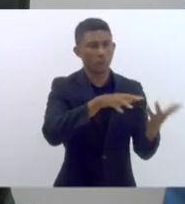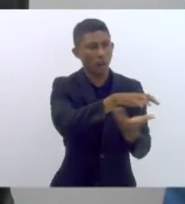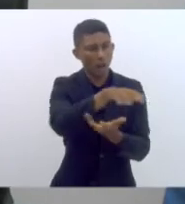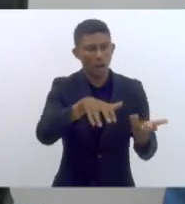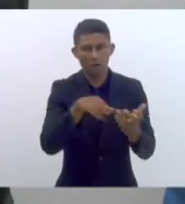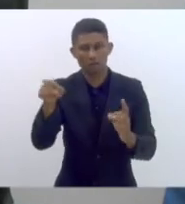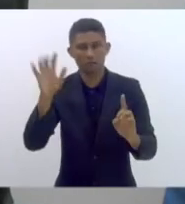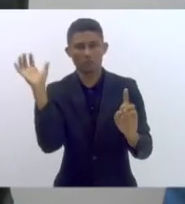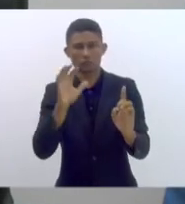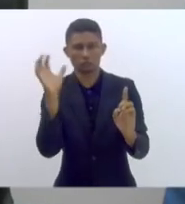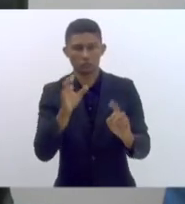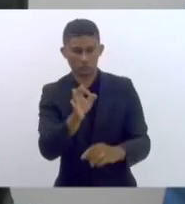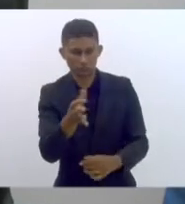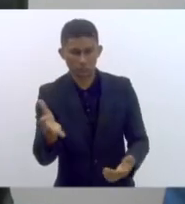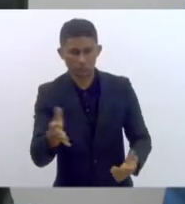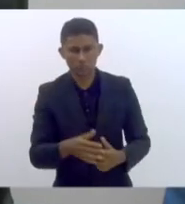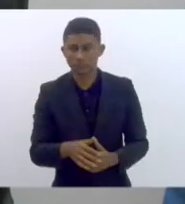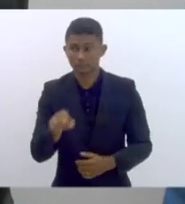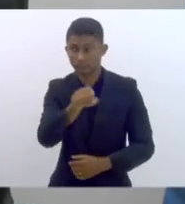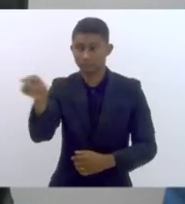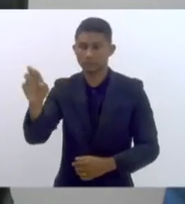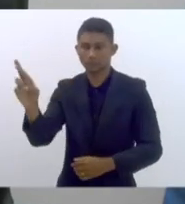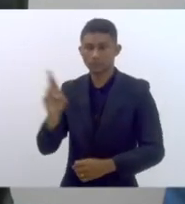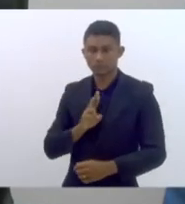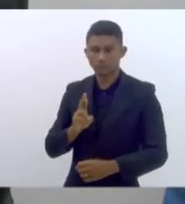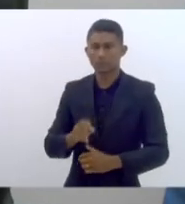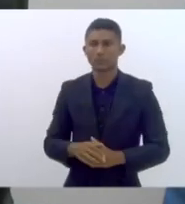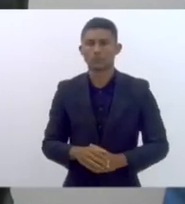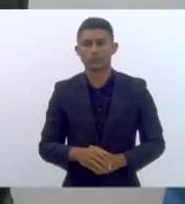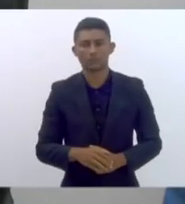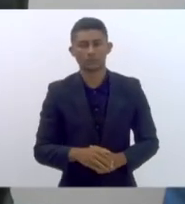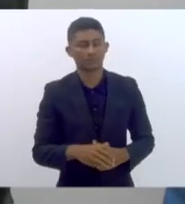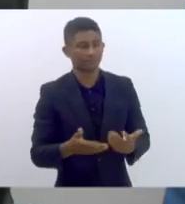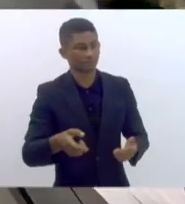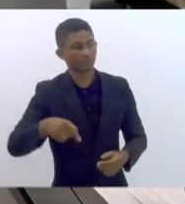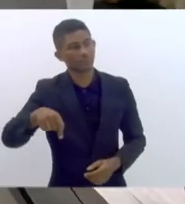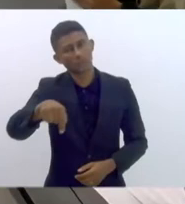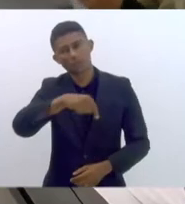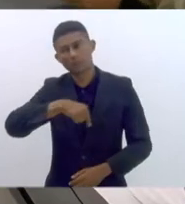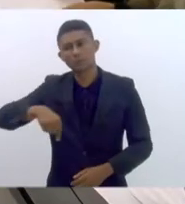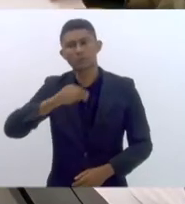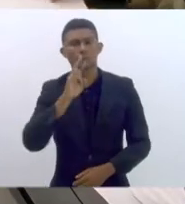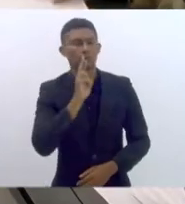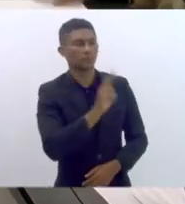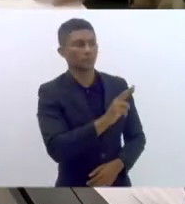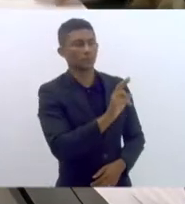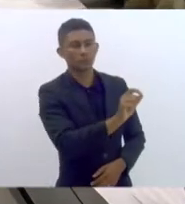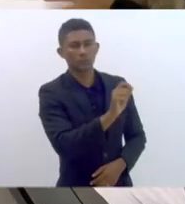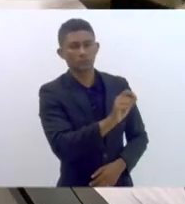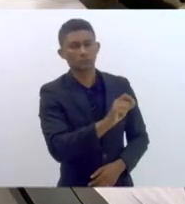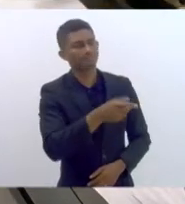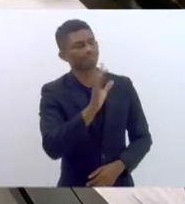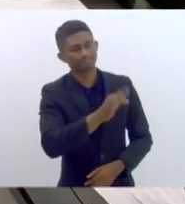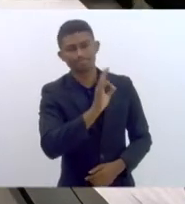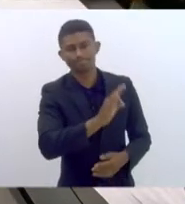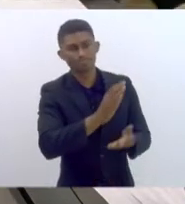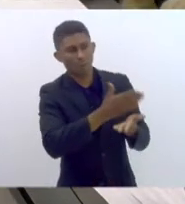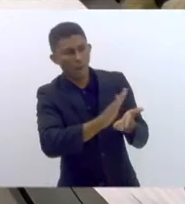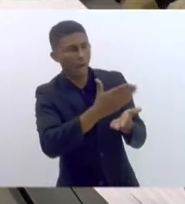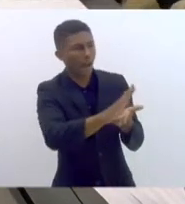Aí eles respondem. A minha resposta, na verdade, a nossa resposta, né, é que, de fato, houveram esses